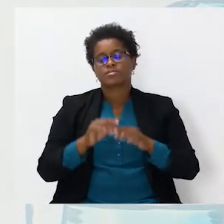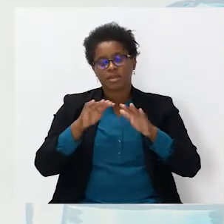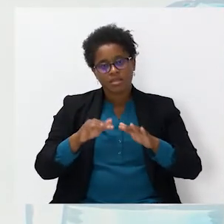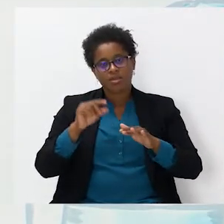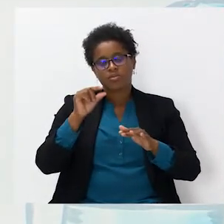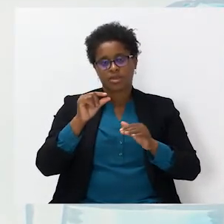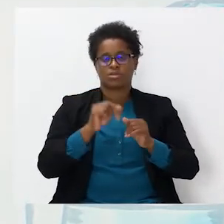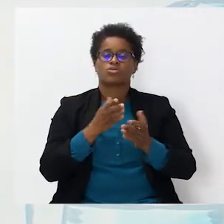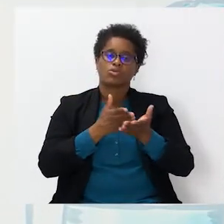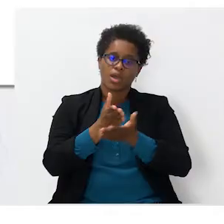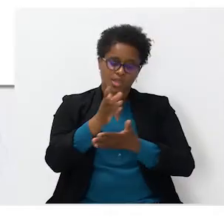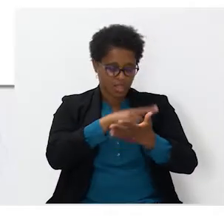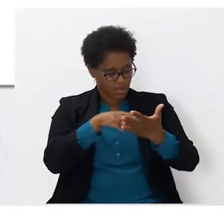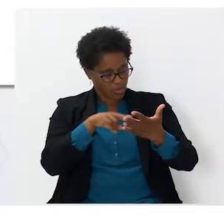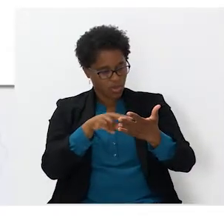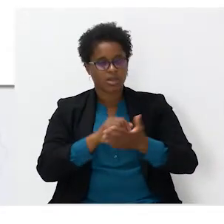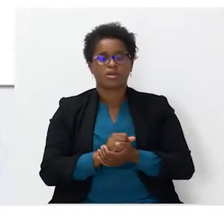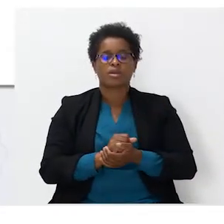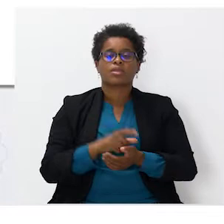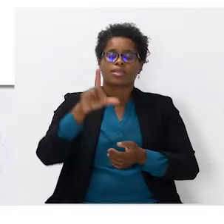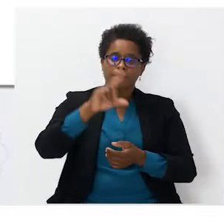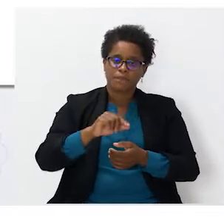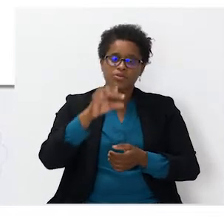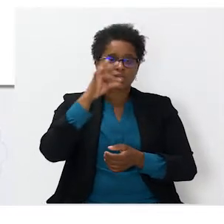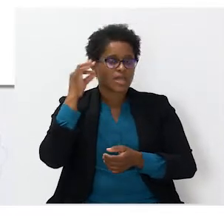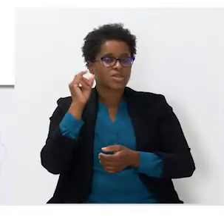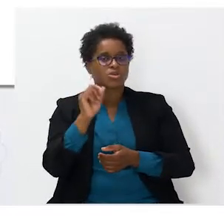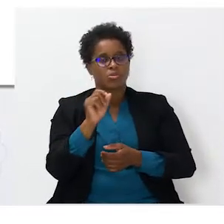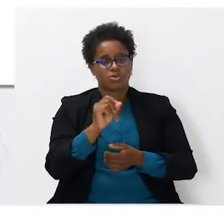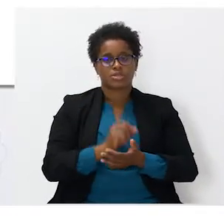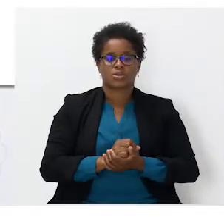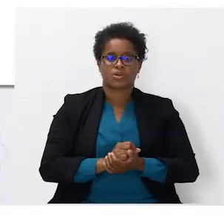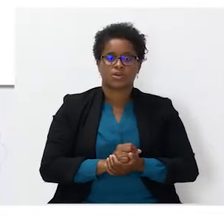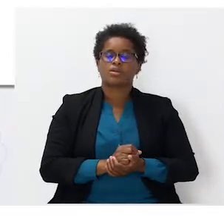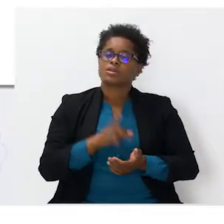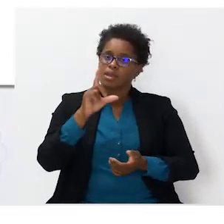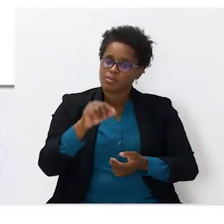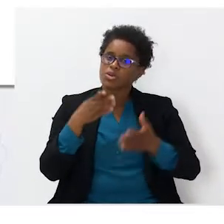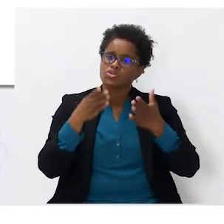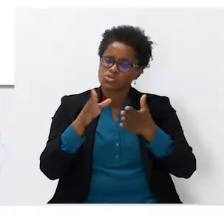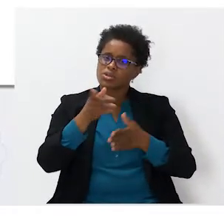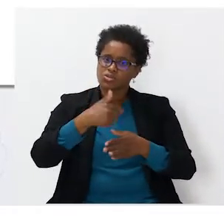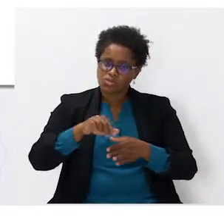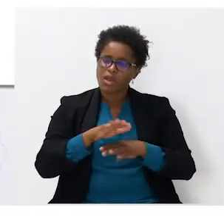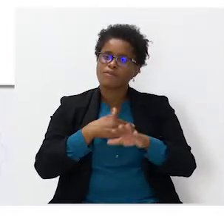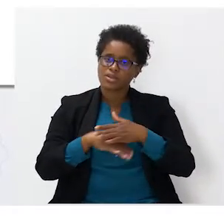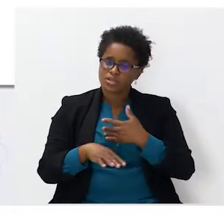pouquinho durante a leitura. Também os sinais de pontuação permitem-nos fazer